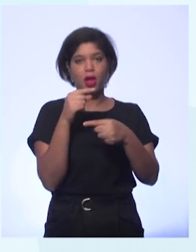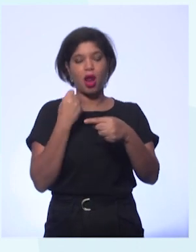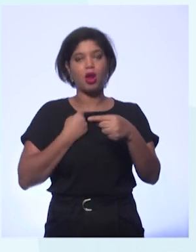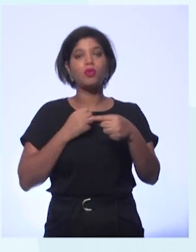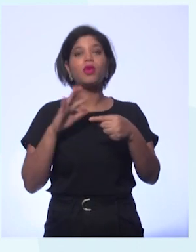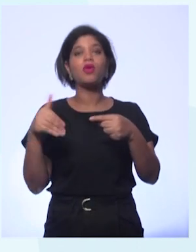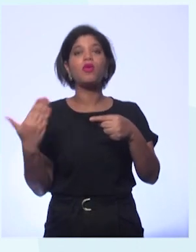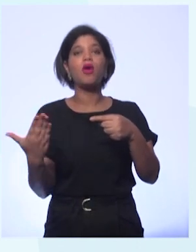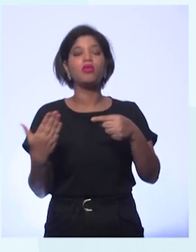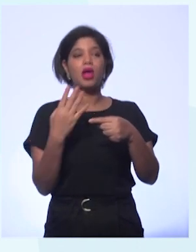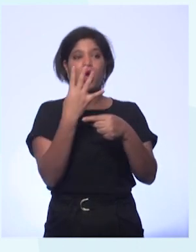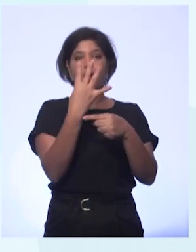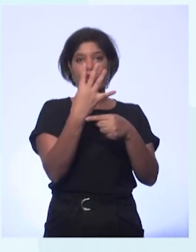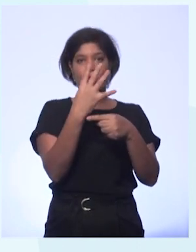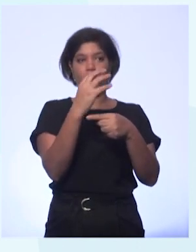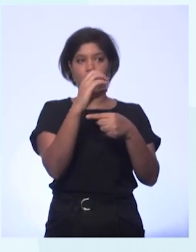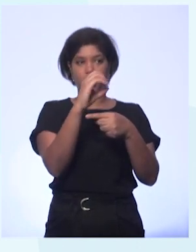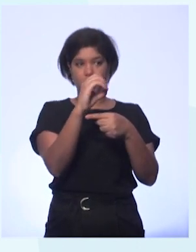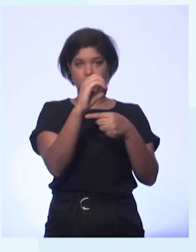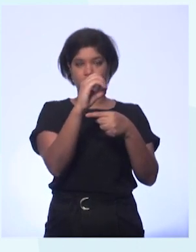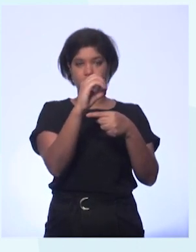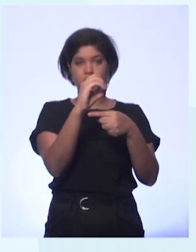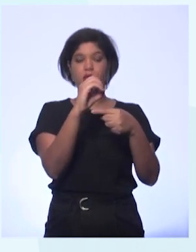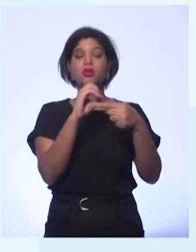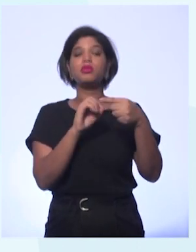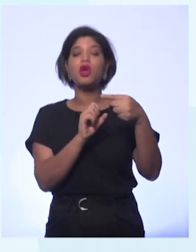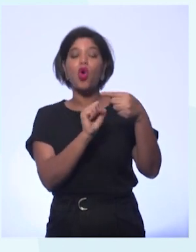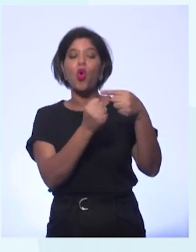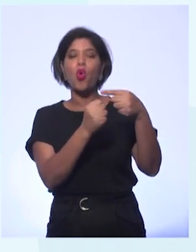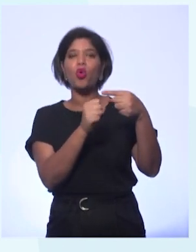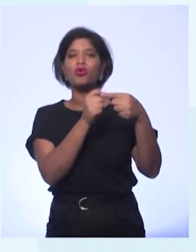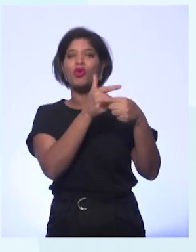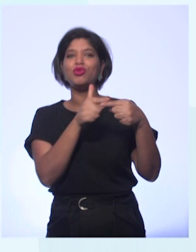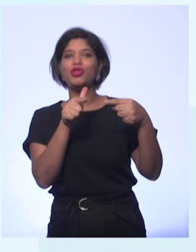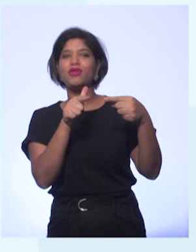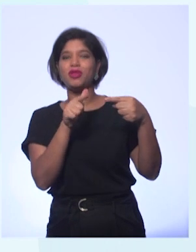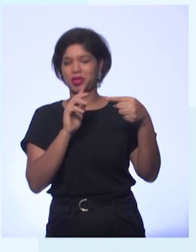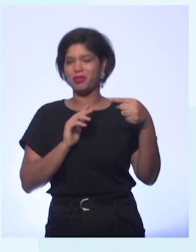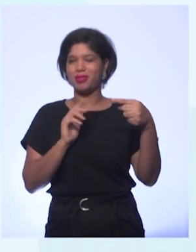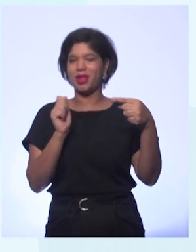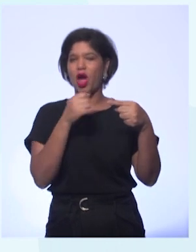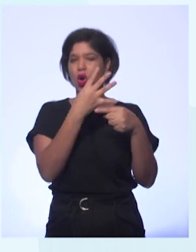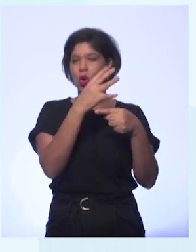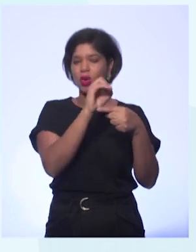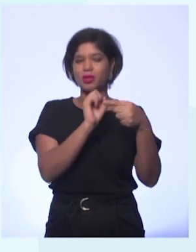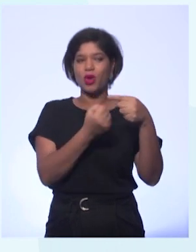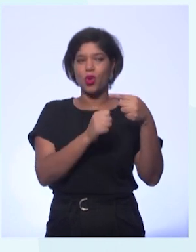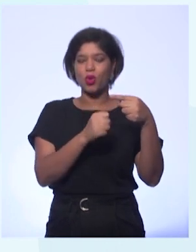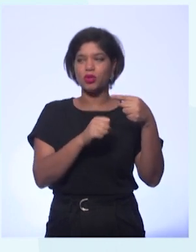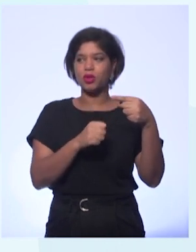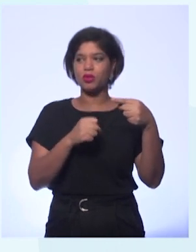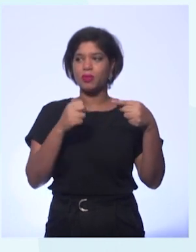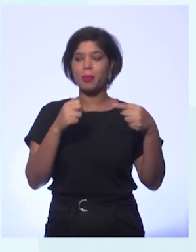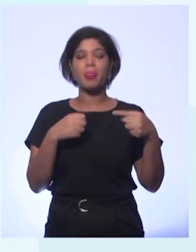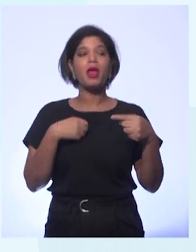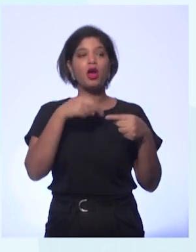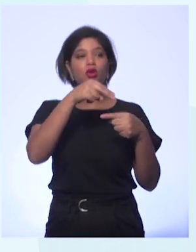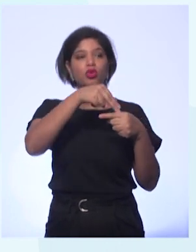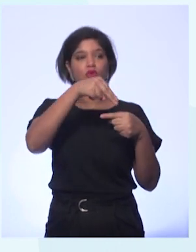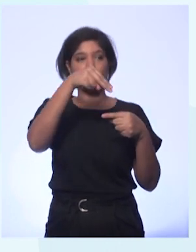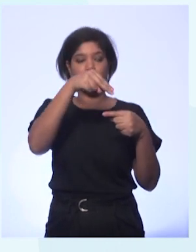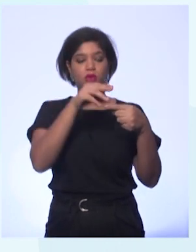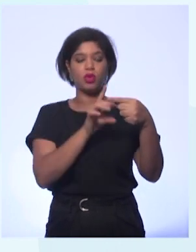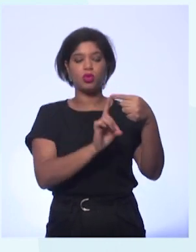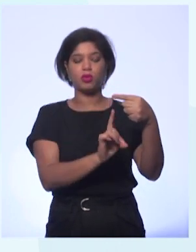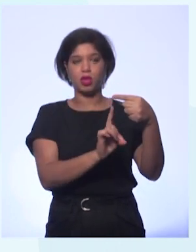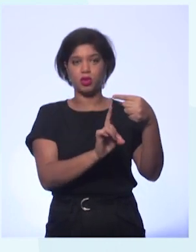exemplo, ele tem a fração 40 sobre 8, 40 oitavos. O numerador é o 40 e o denominador é o